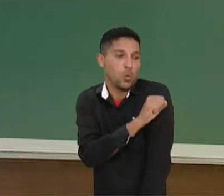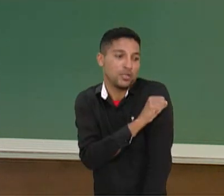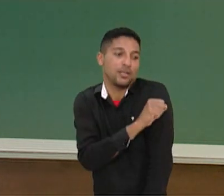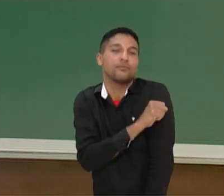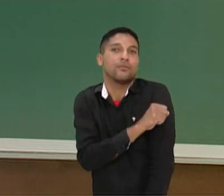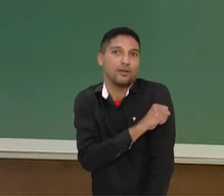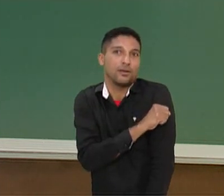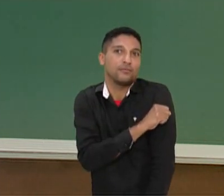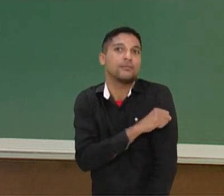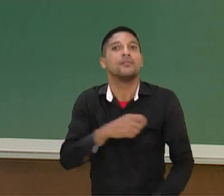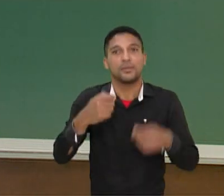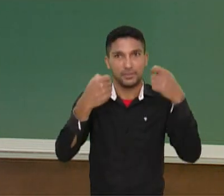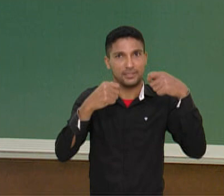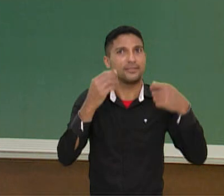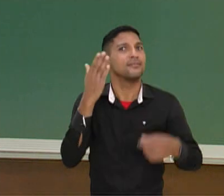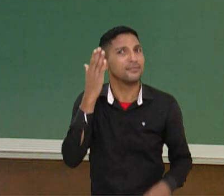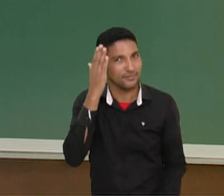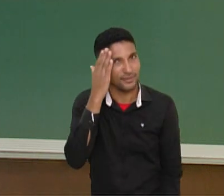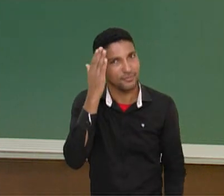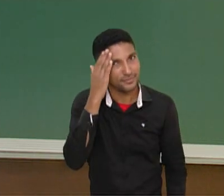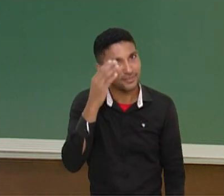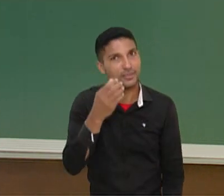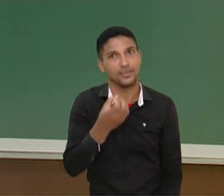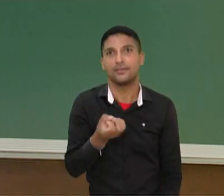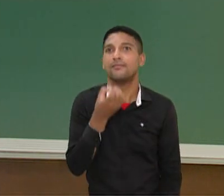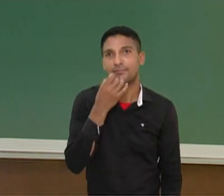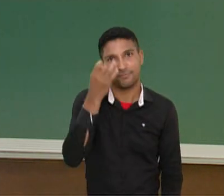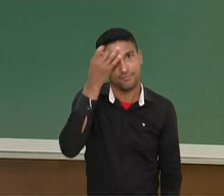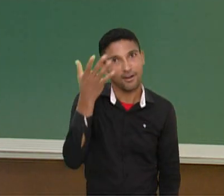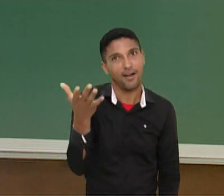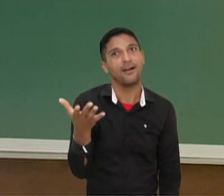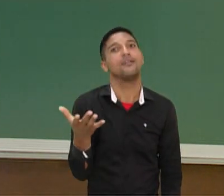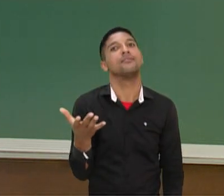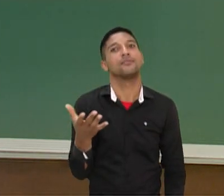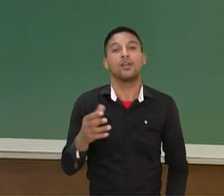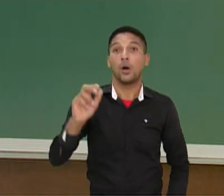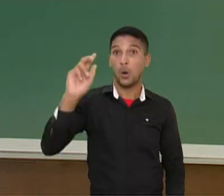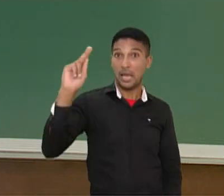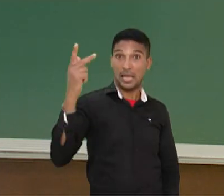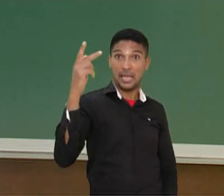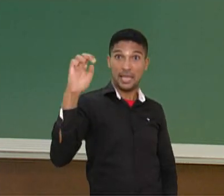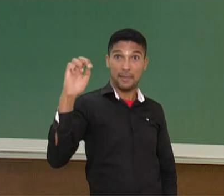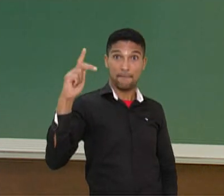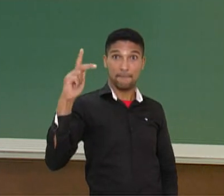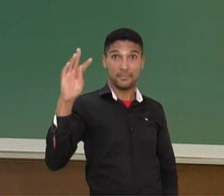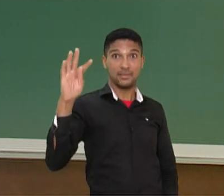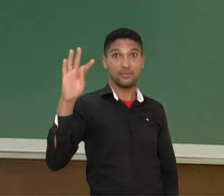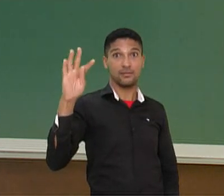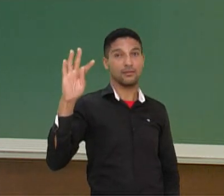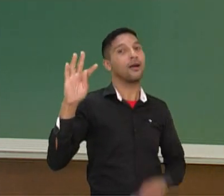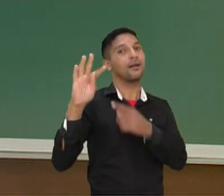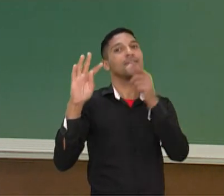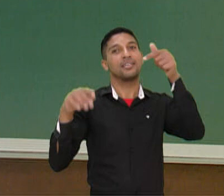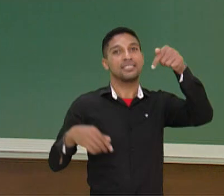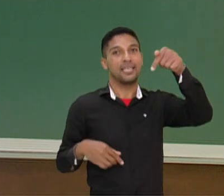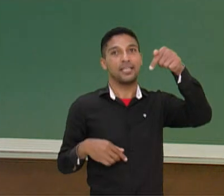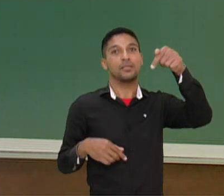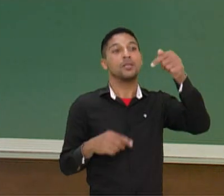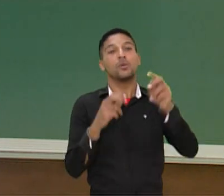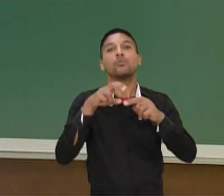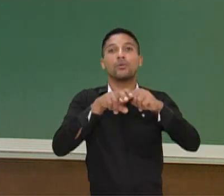ano tem que dar conta bem de boa de fazer essa conta, gente, tá bom? Então, hepta, 7. Então, no lugar do N, você vai colocar o